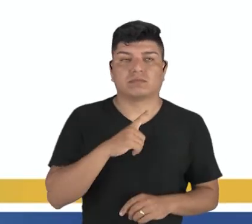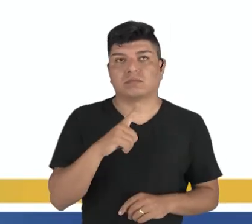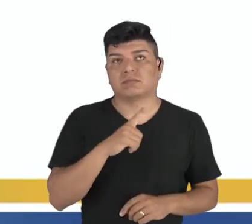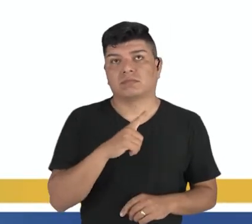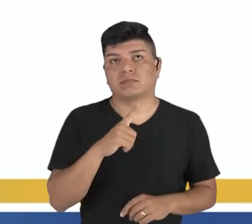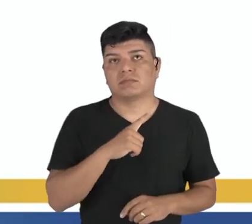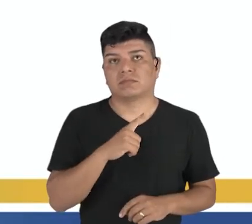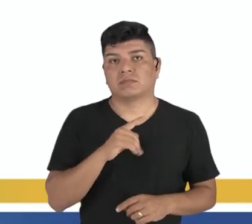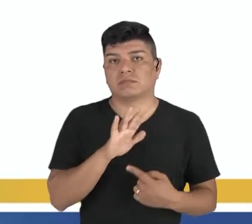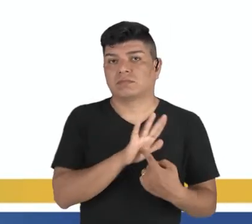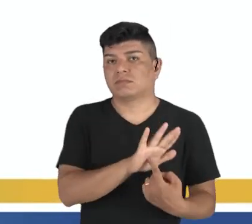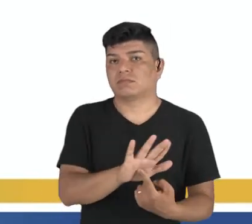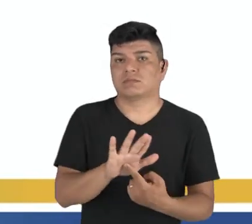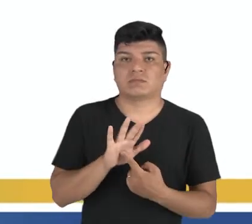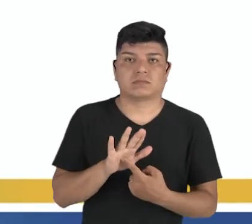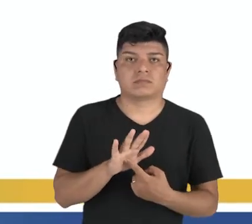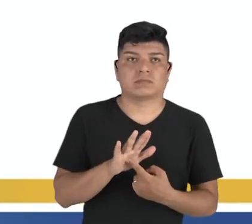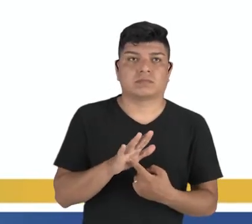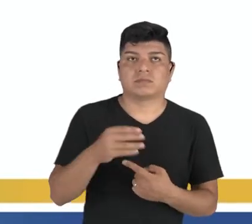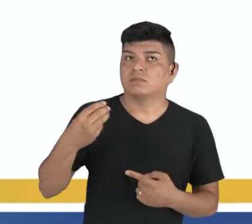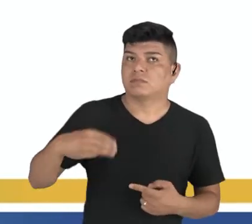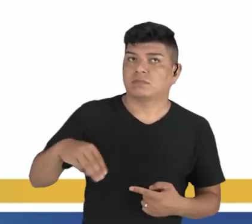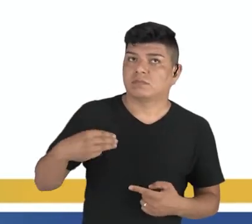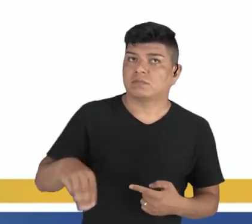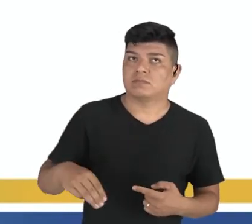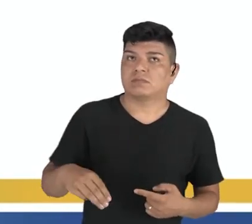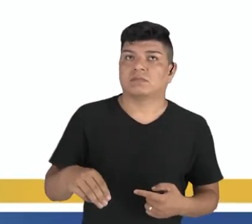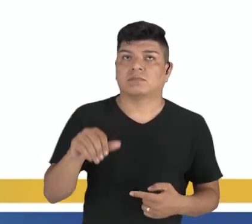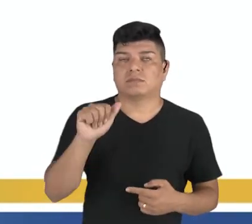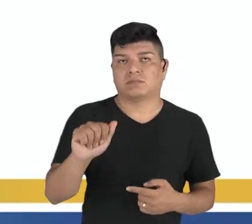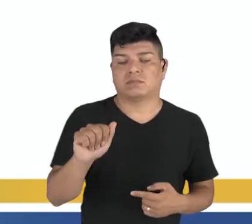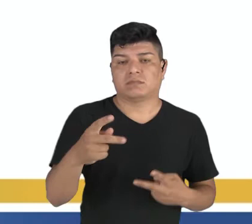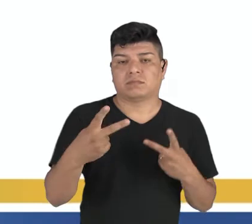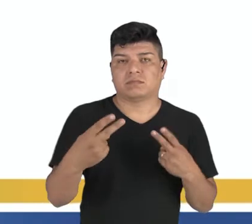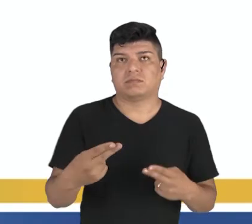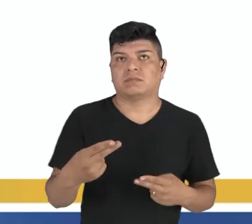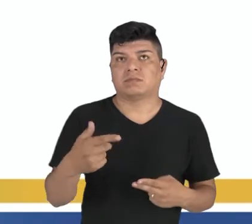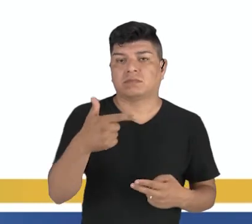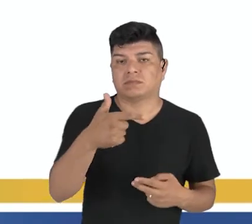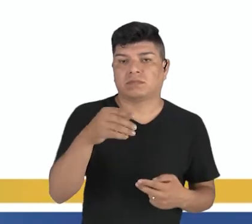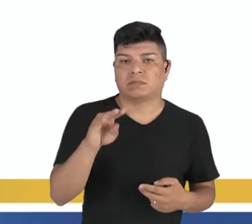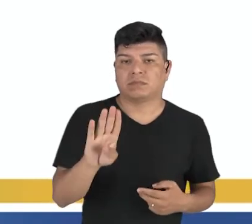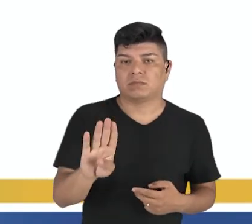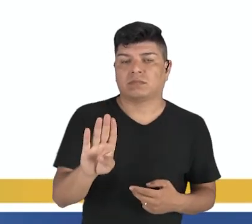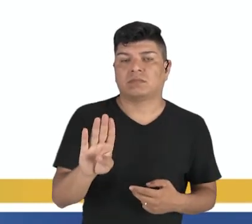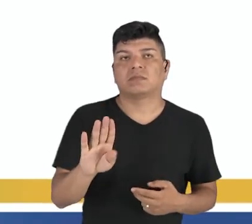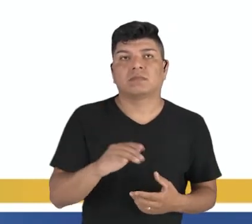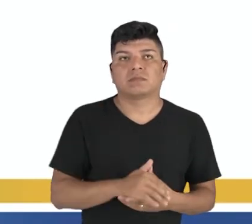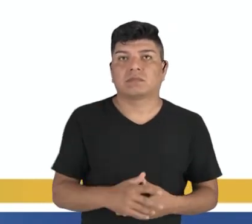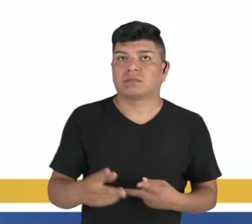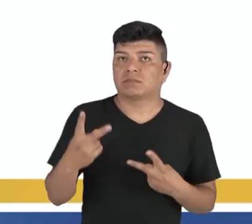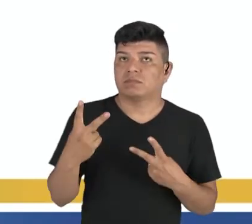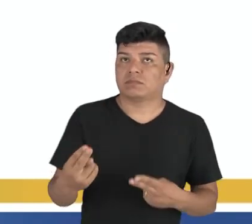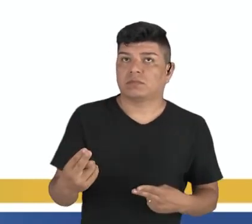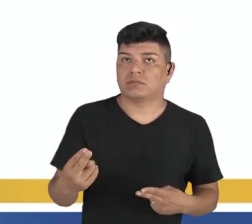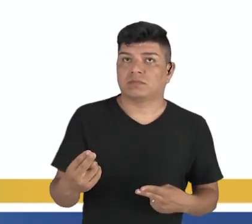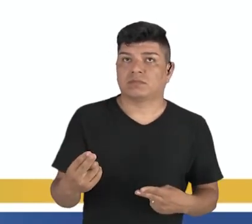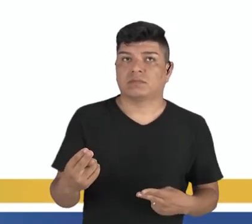temos expressão algébrica para isso, que é A igual a 2B. Da mesma